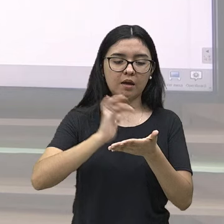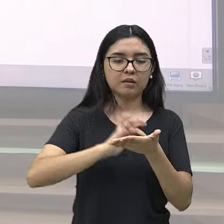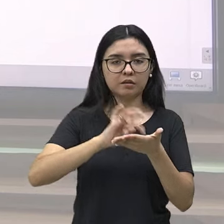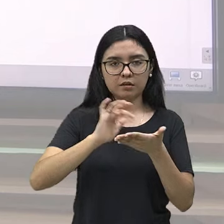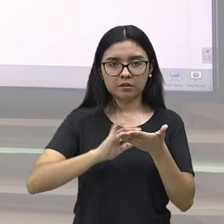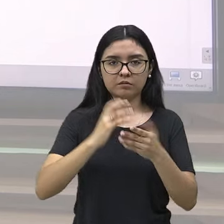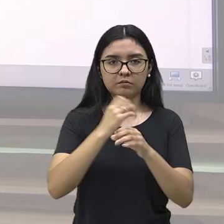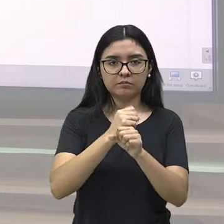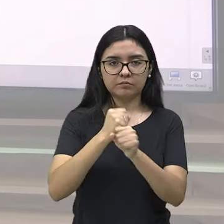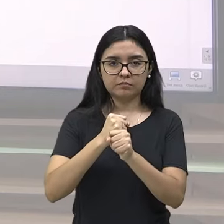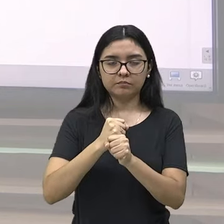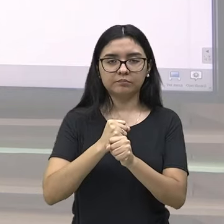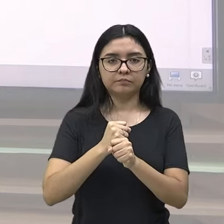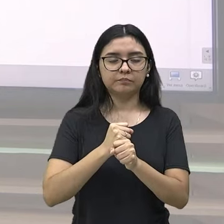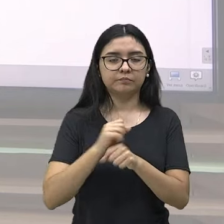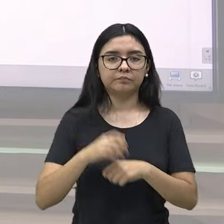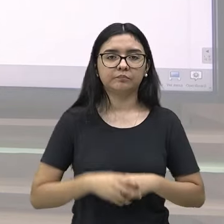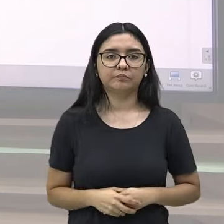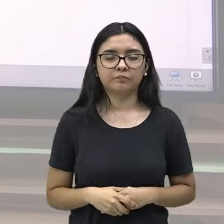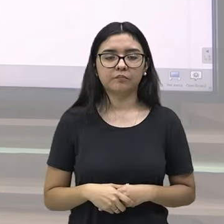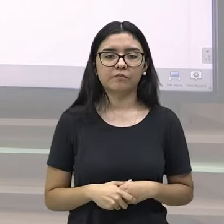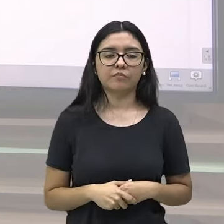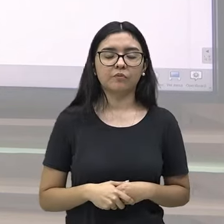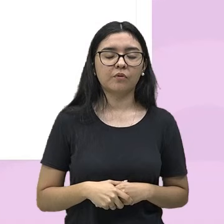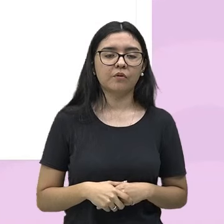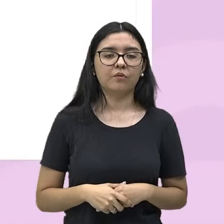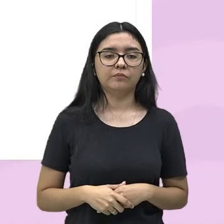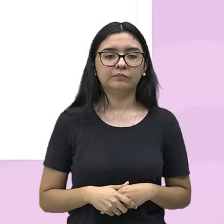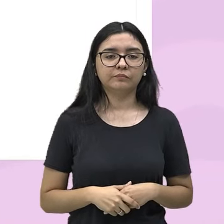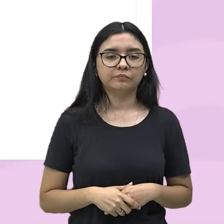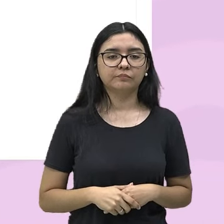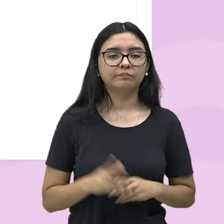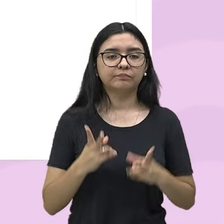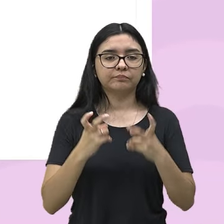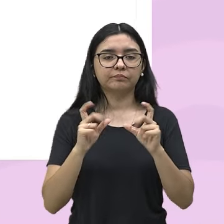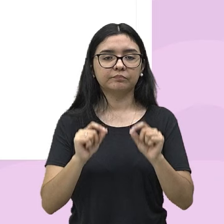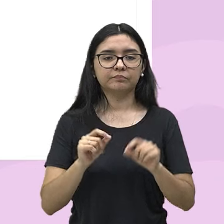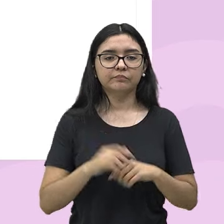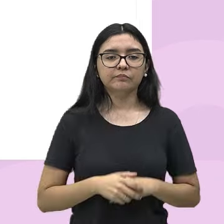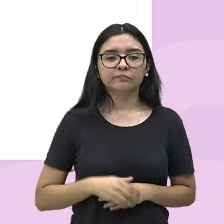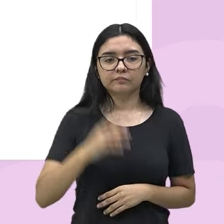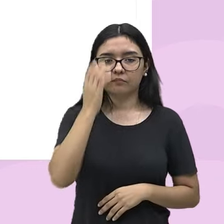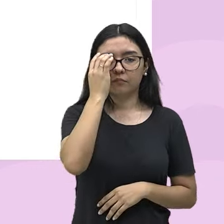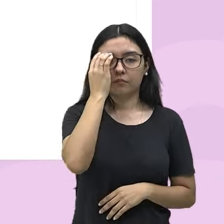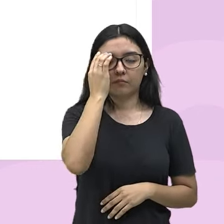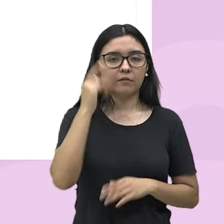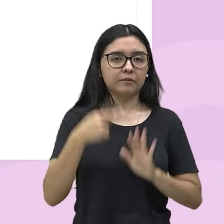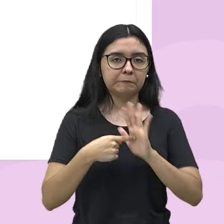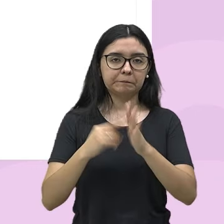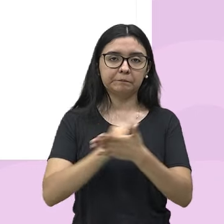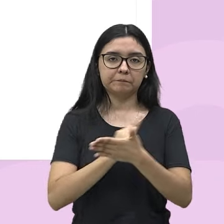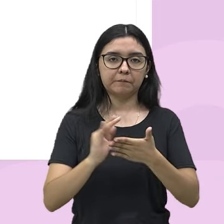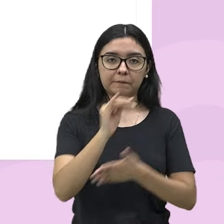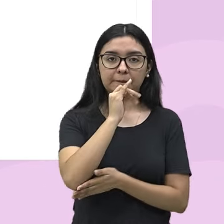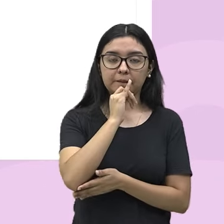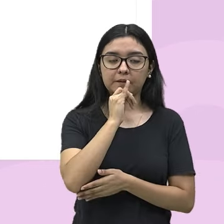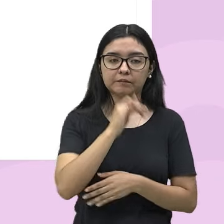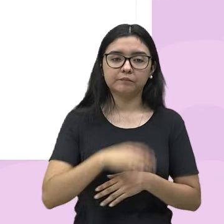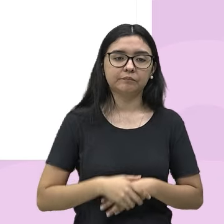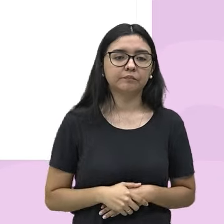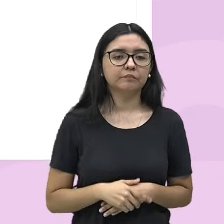bem? Usando uma calculadora digital. Beleza? Olha só. Veja aqui, vamos fazer aqui alguns exemplos. Acompanha. Temos